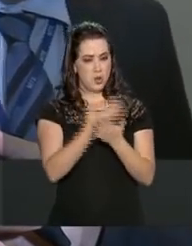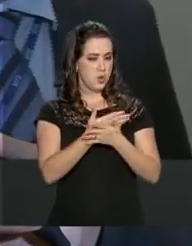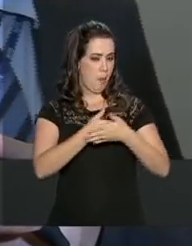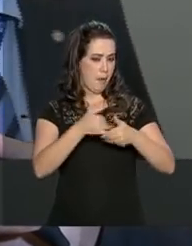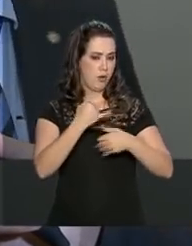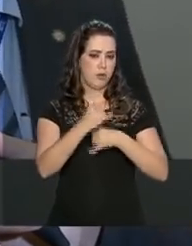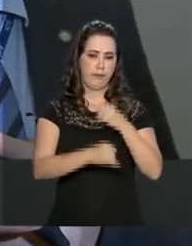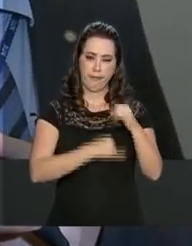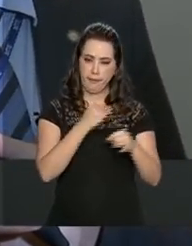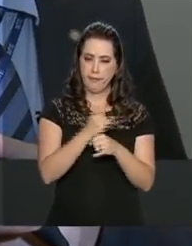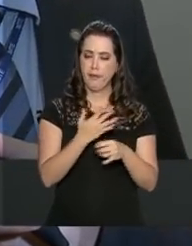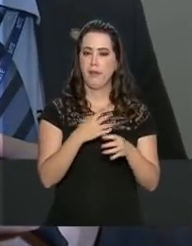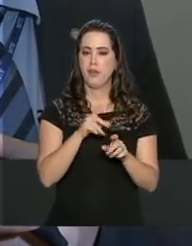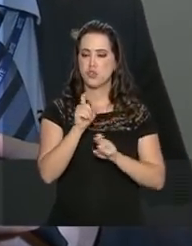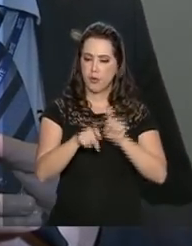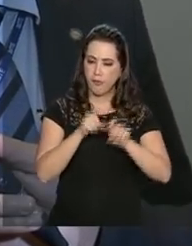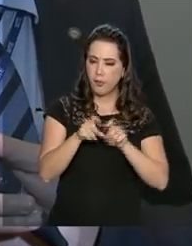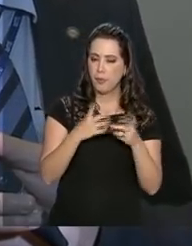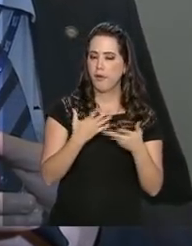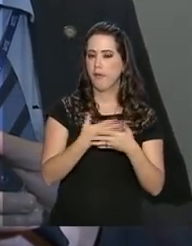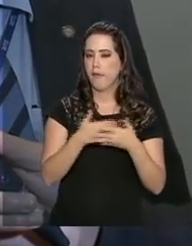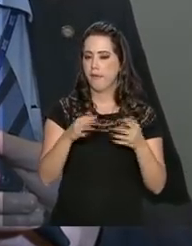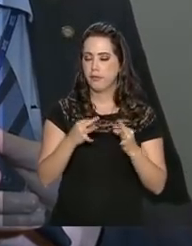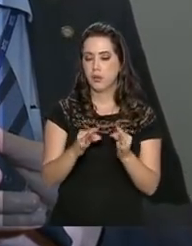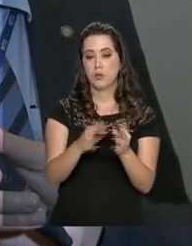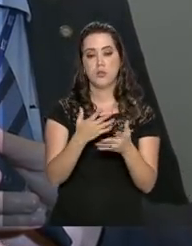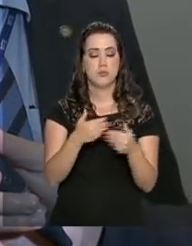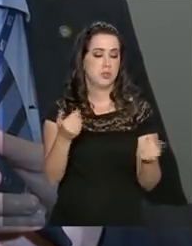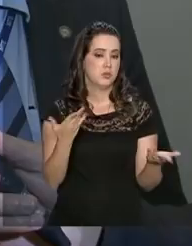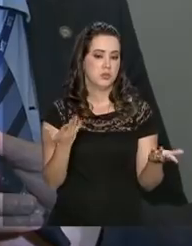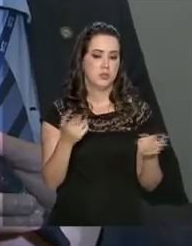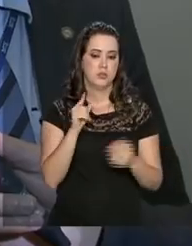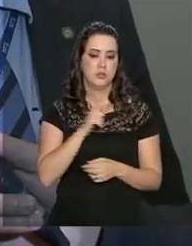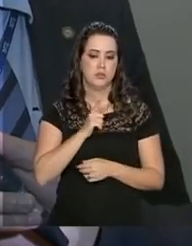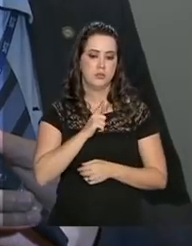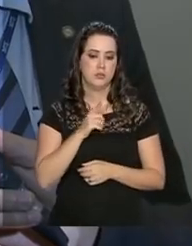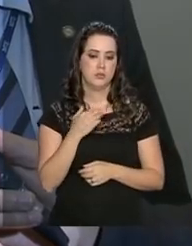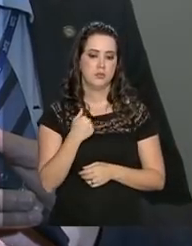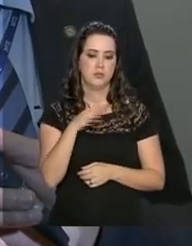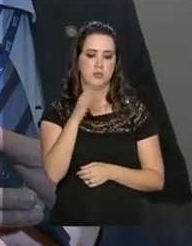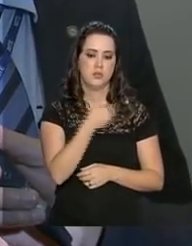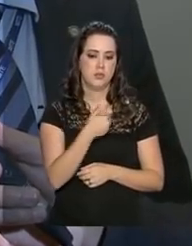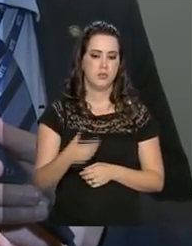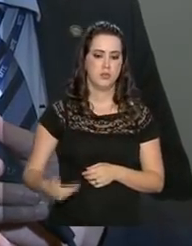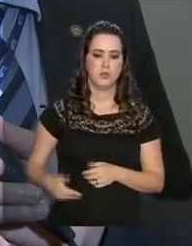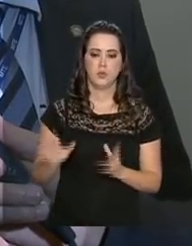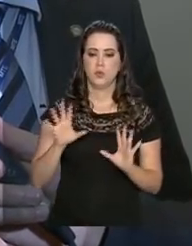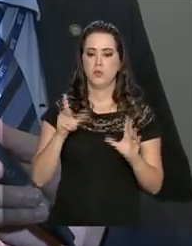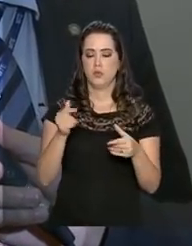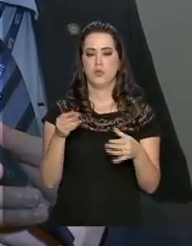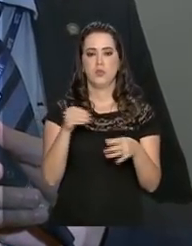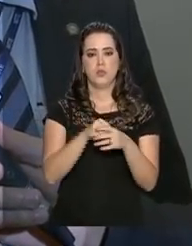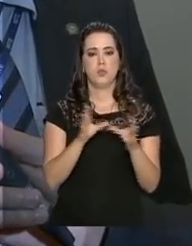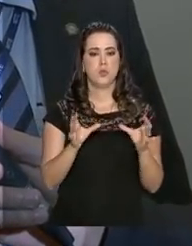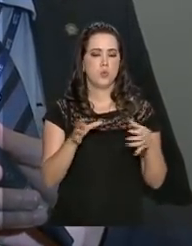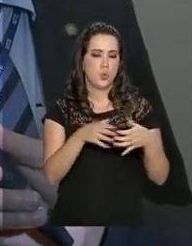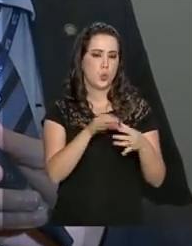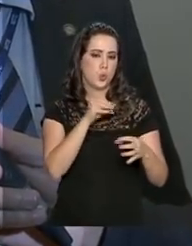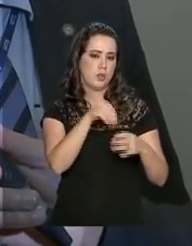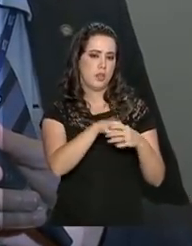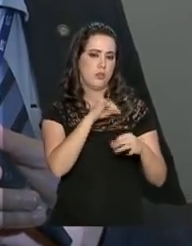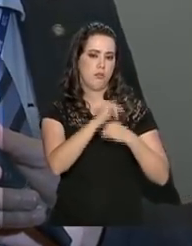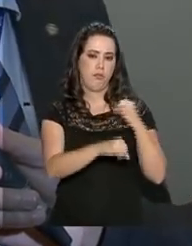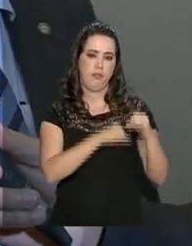evolução da da da tecnologia isso vai ter o governo vai ser todo um blockchain ou